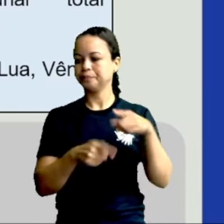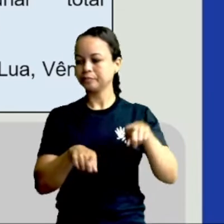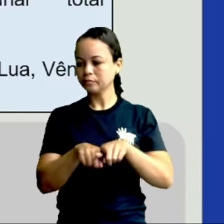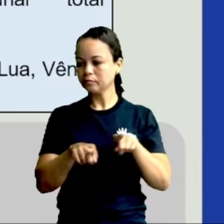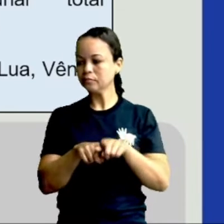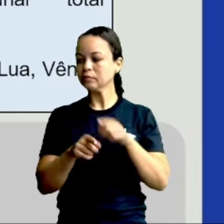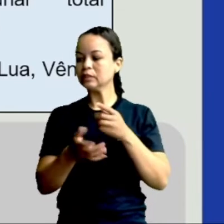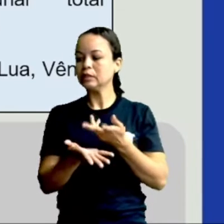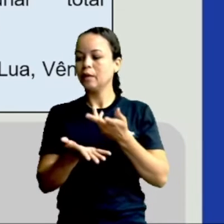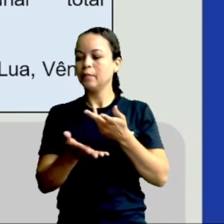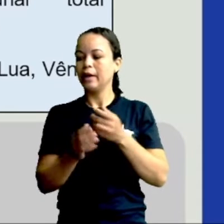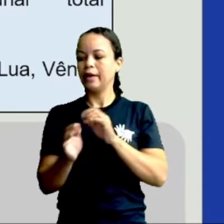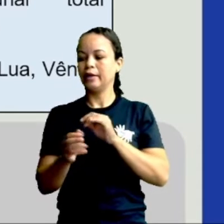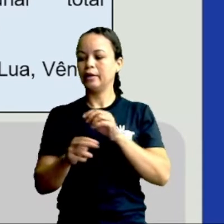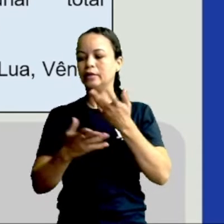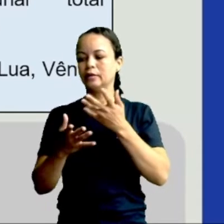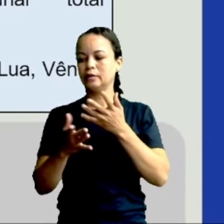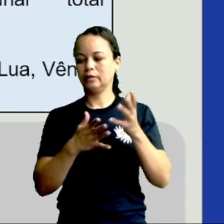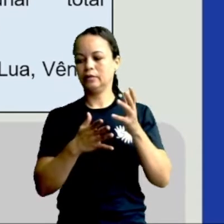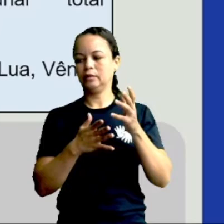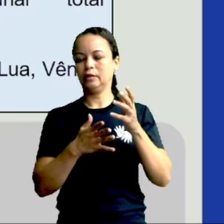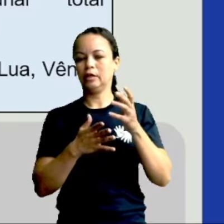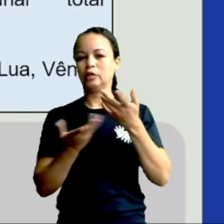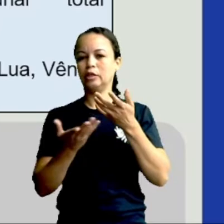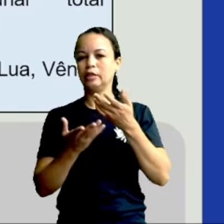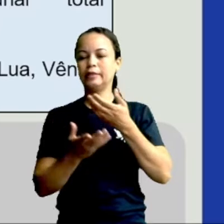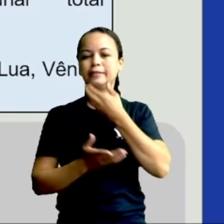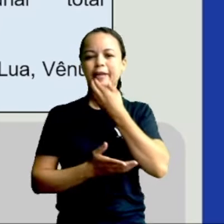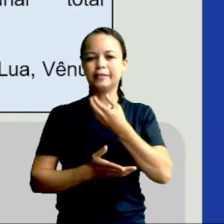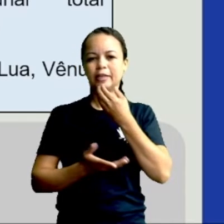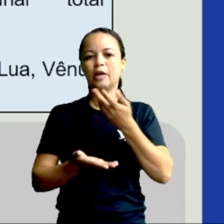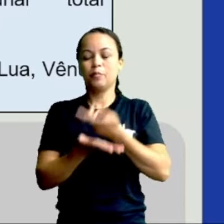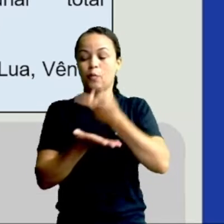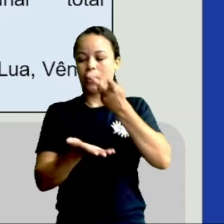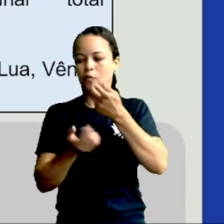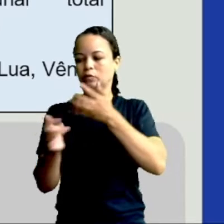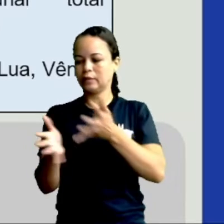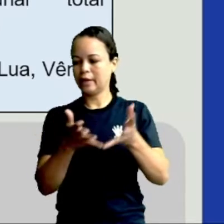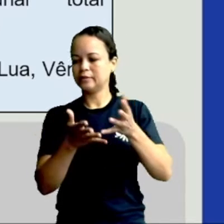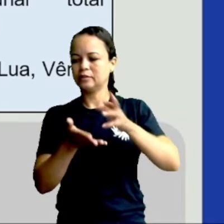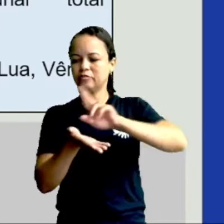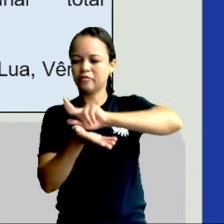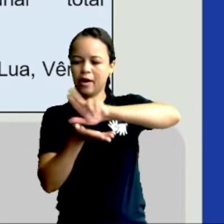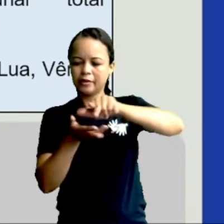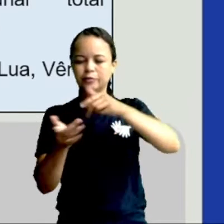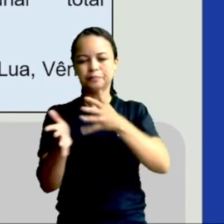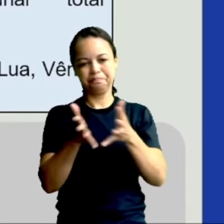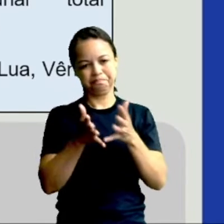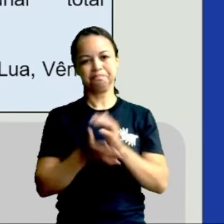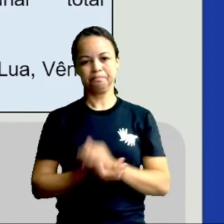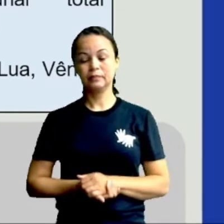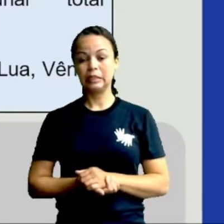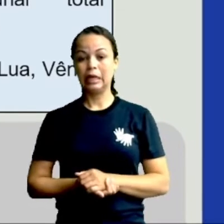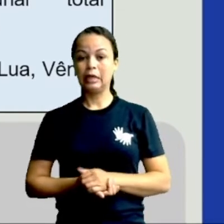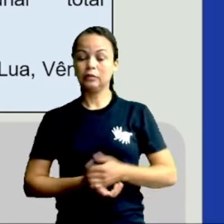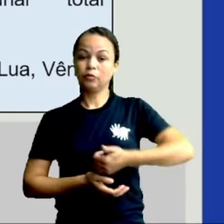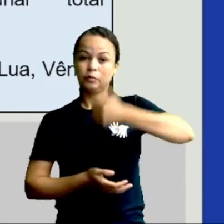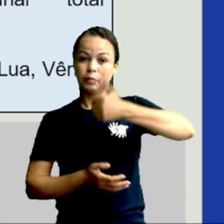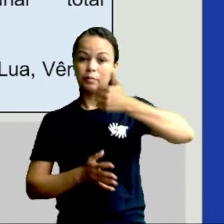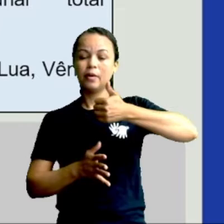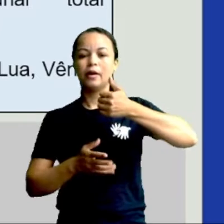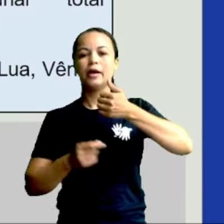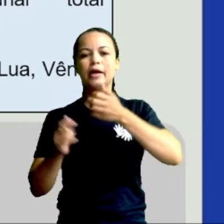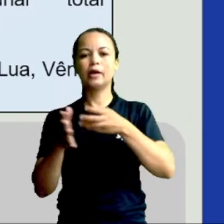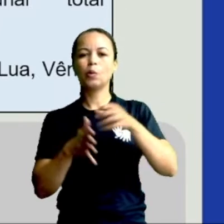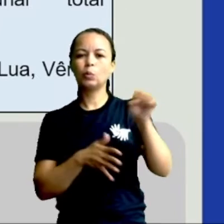germínidas, que vai acontecer no dia 13 e 14 de dezembro. Aí, ó, ao lado aqui, a gente tem o primeiro semestre,